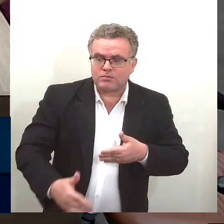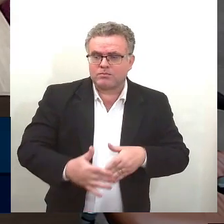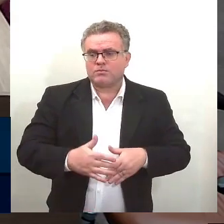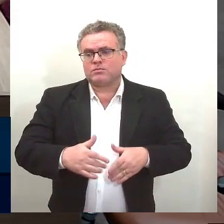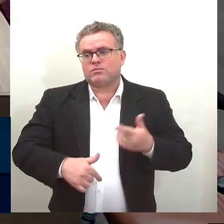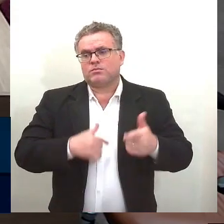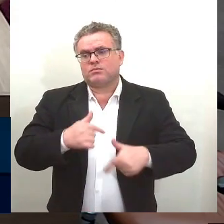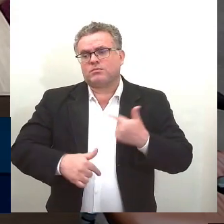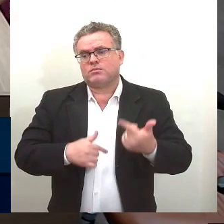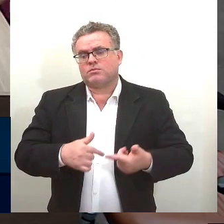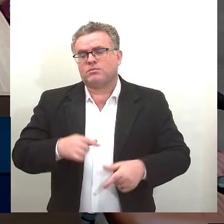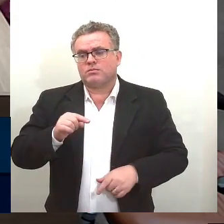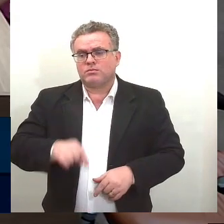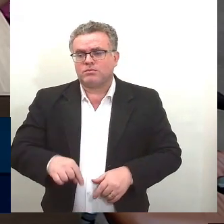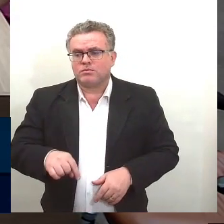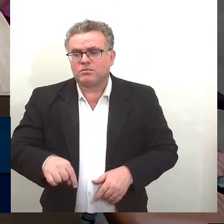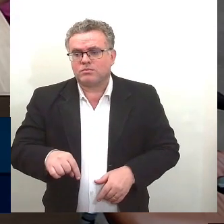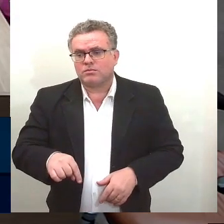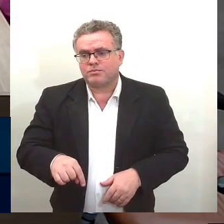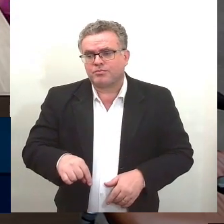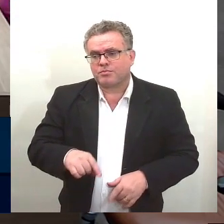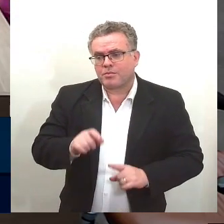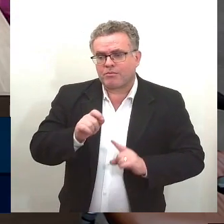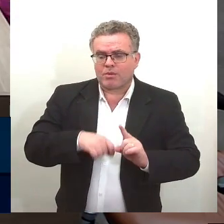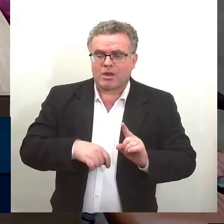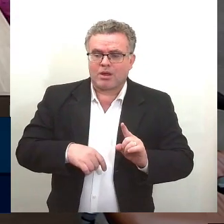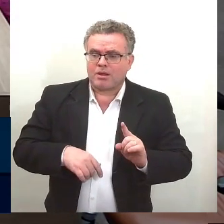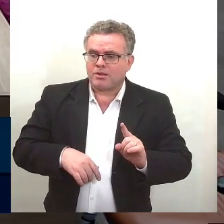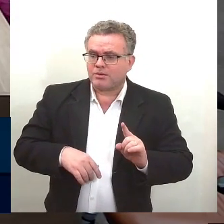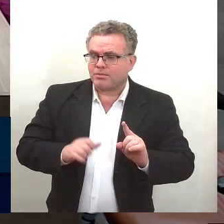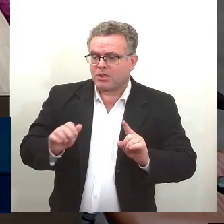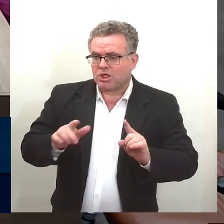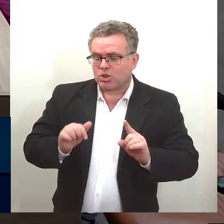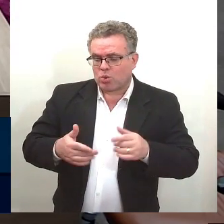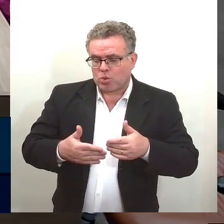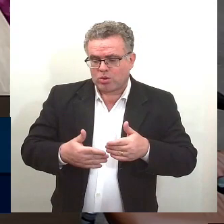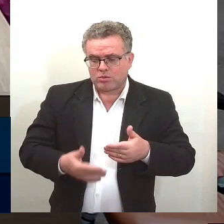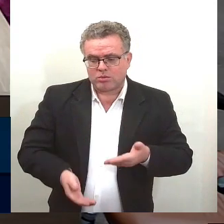anos. É bem comum, isso acontece em todos os estados brasileiros.